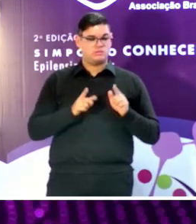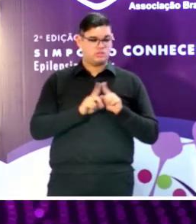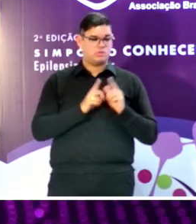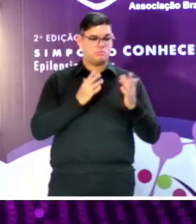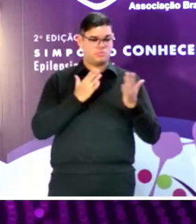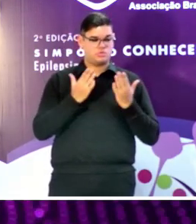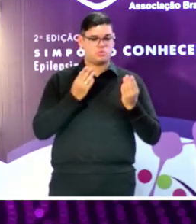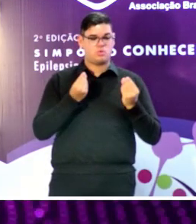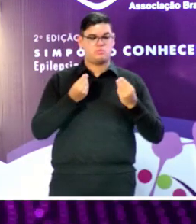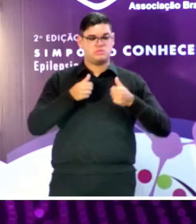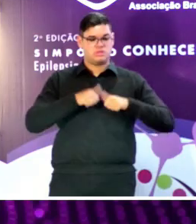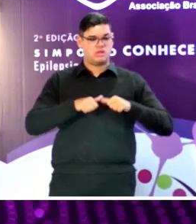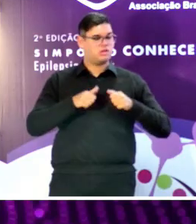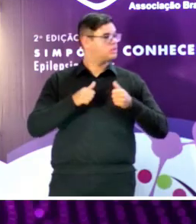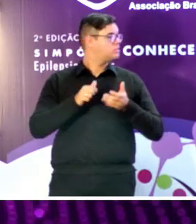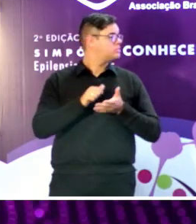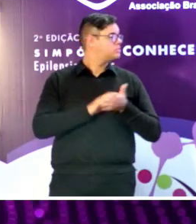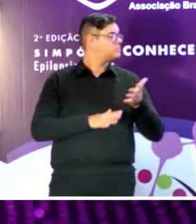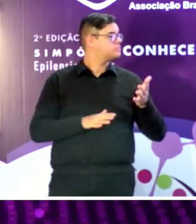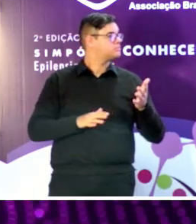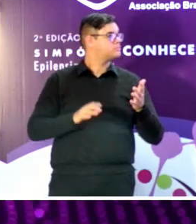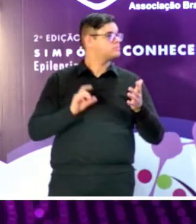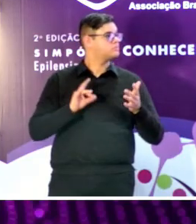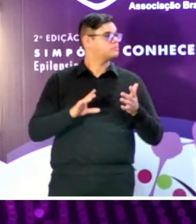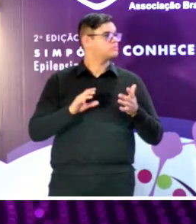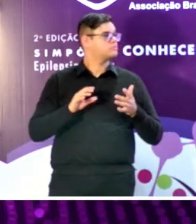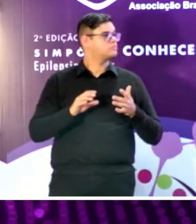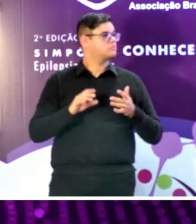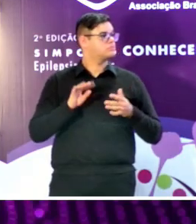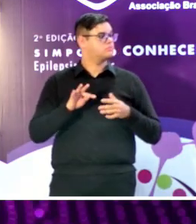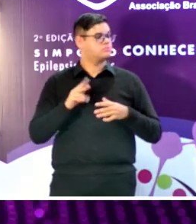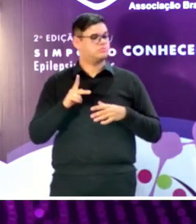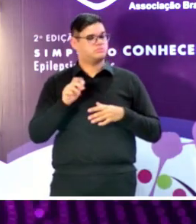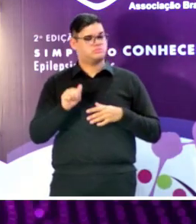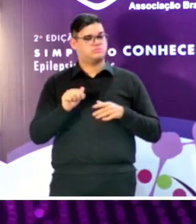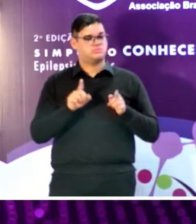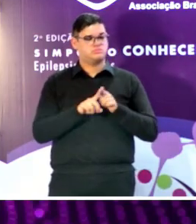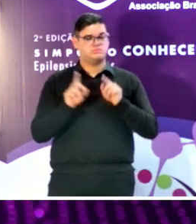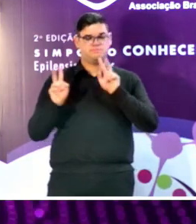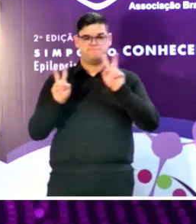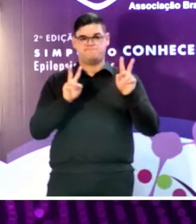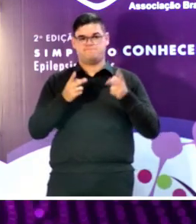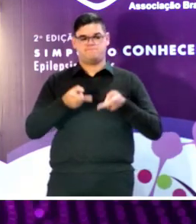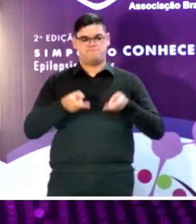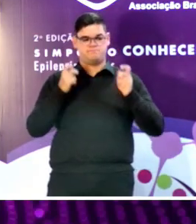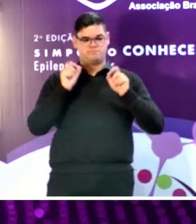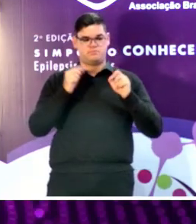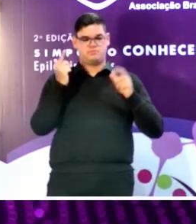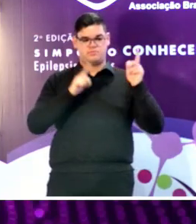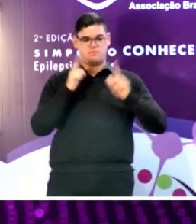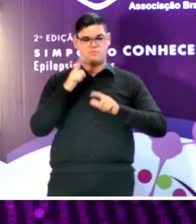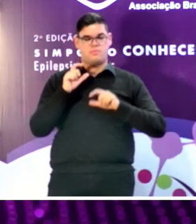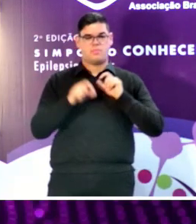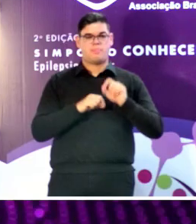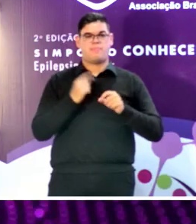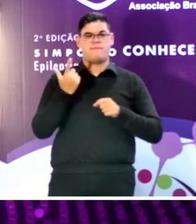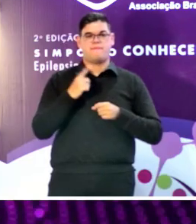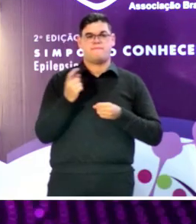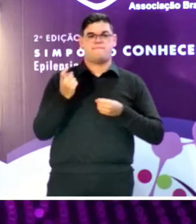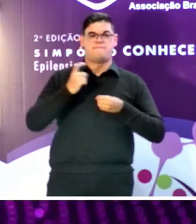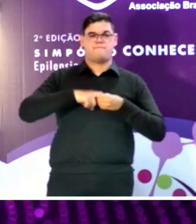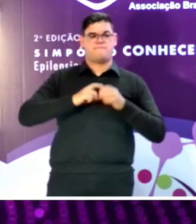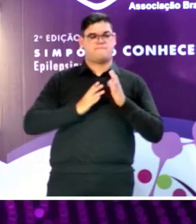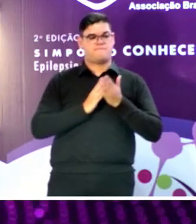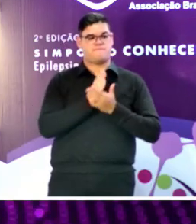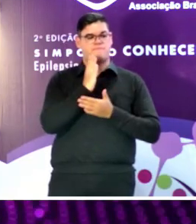estava a atividade da sódio potássio ATPase, e aí a gente vê que a gente consegue restaurar